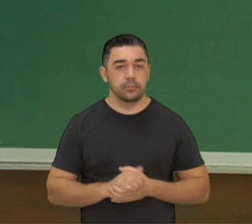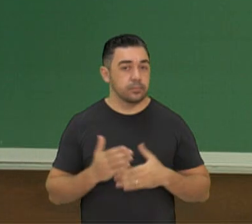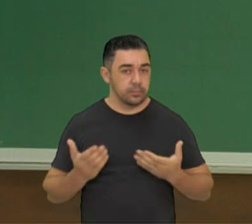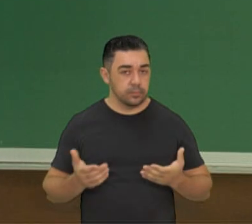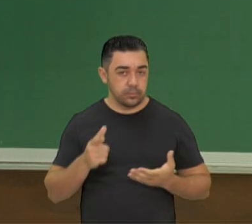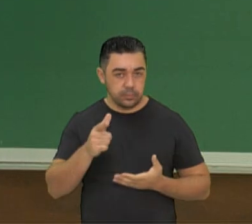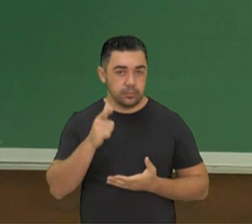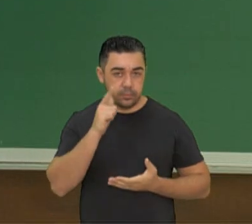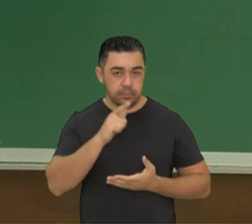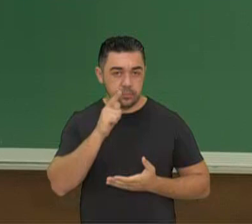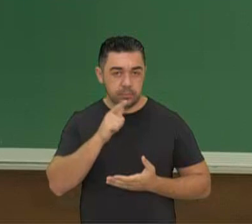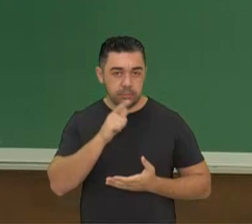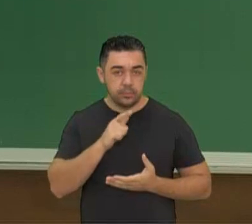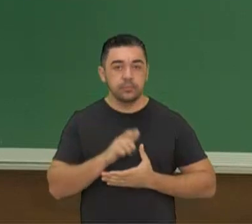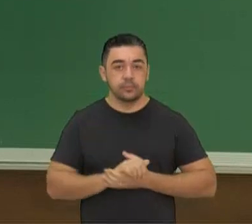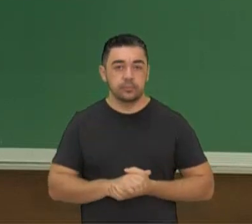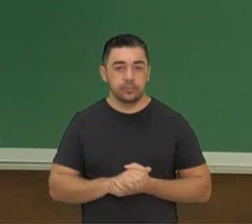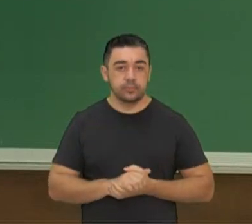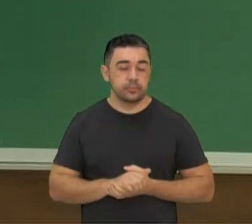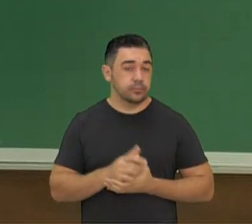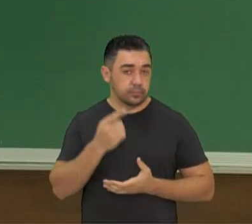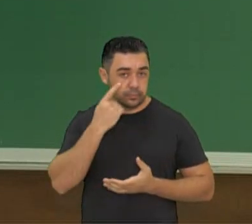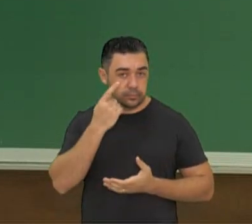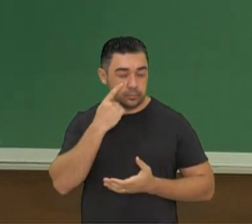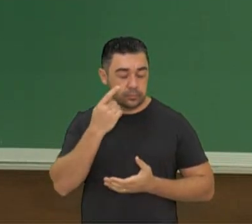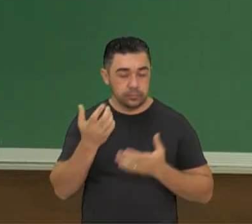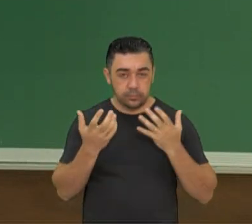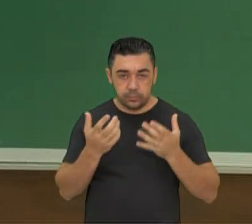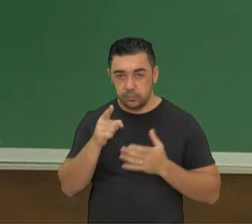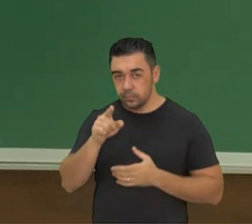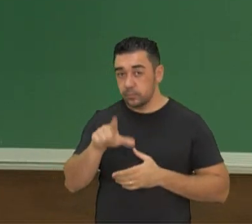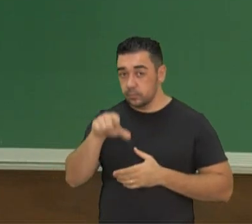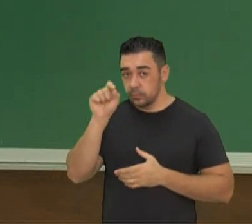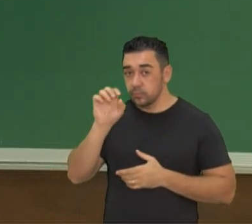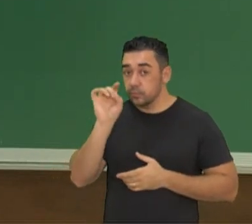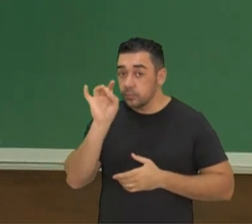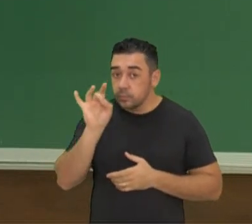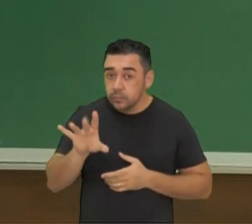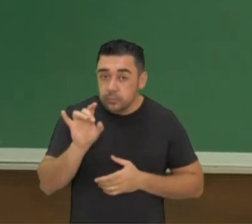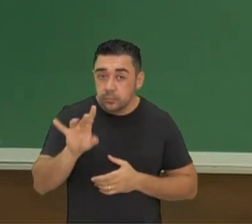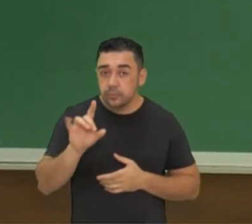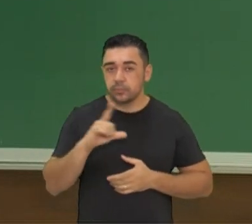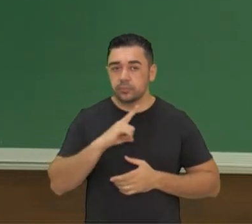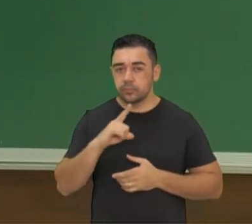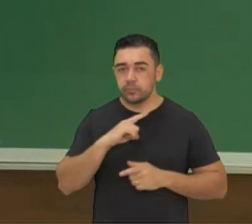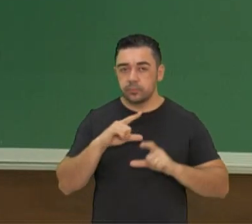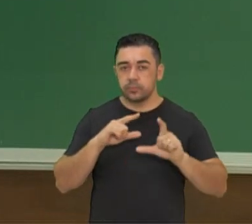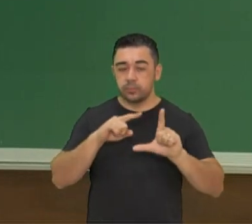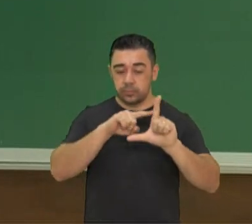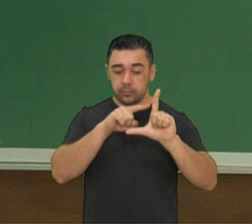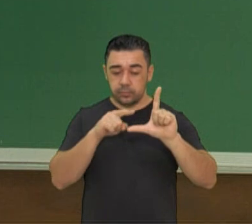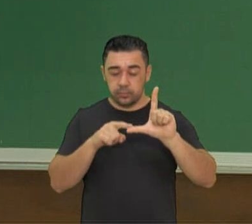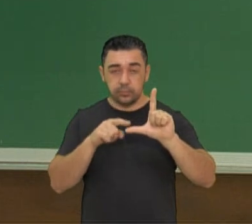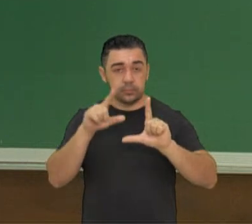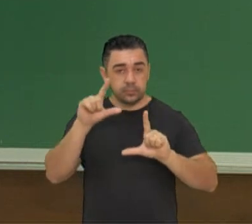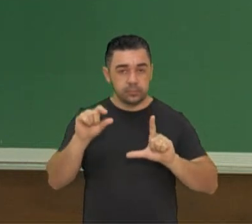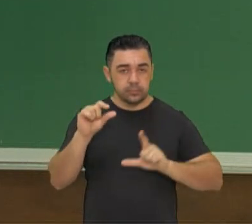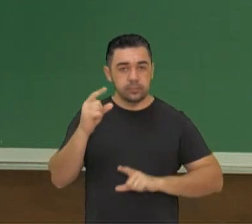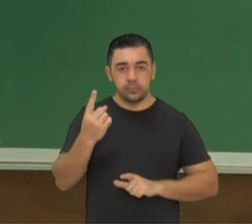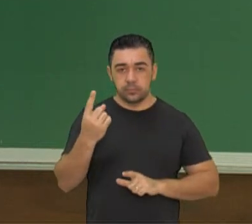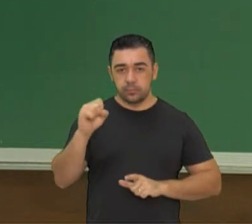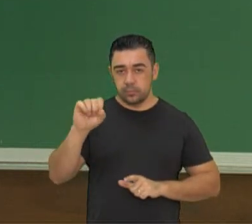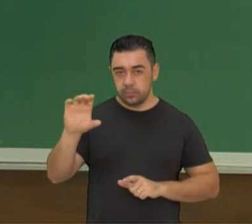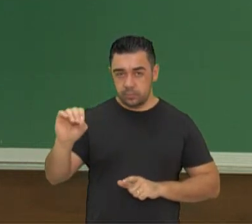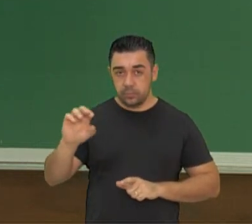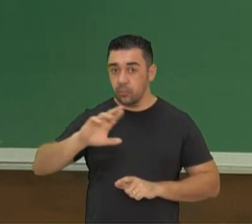E aí, galera, conseguiram chegar na resposta? Veja, quero que você assinale só os polígonos convexos. Tem vários polígonos nessa resposta, mas nem